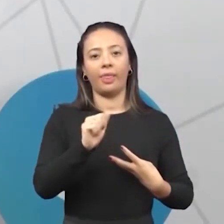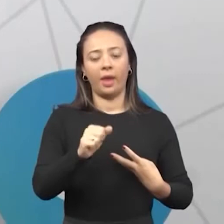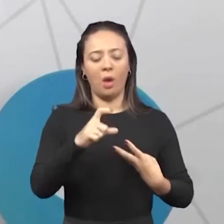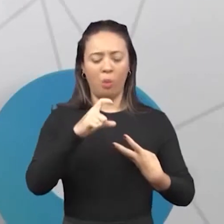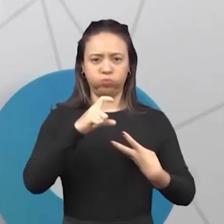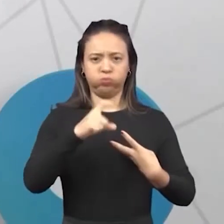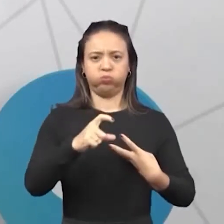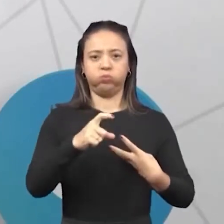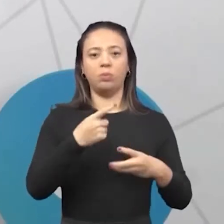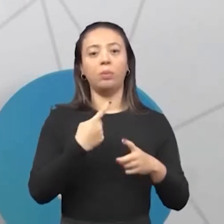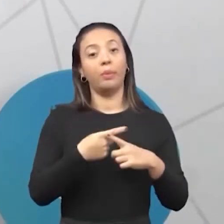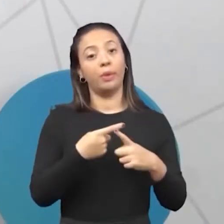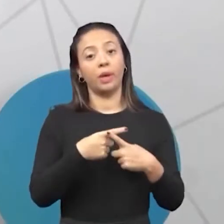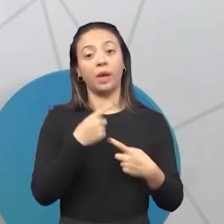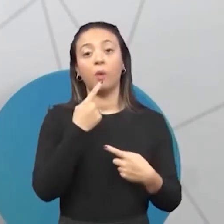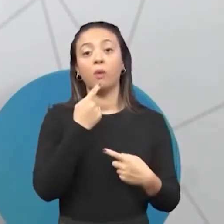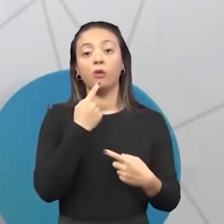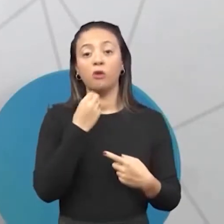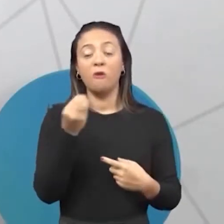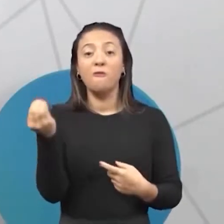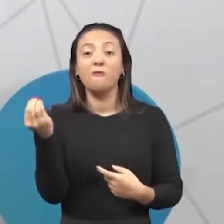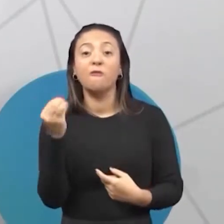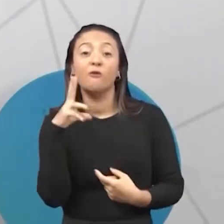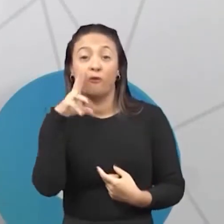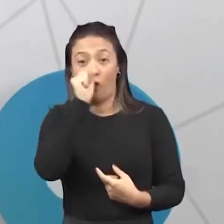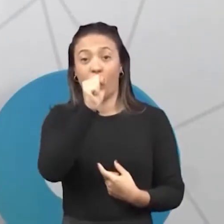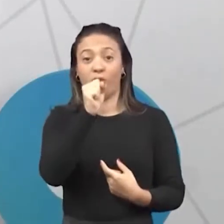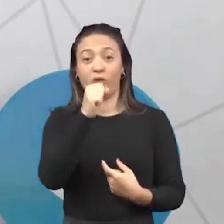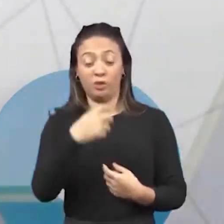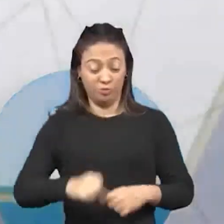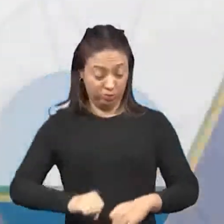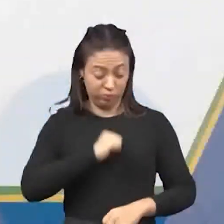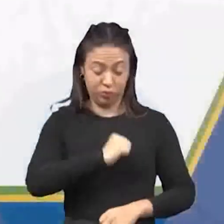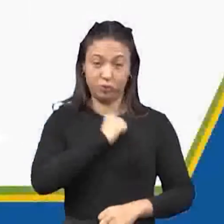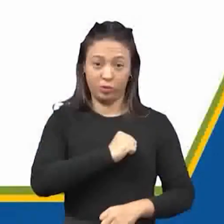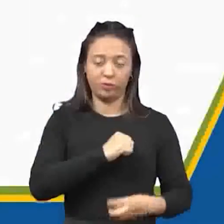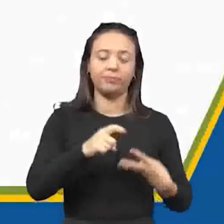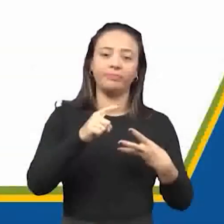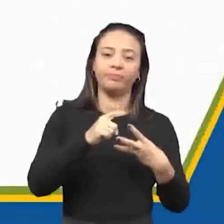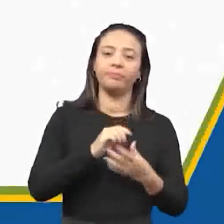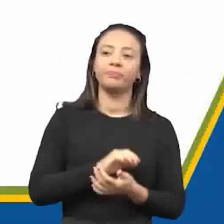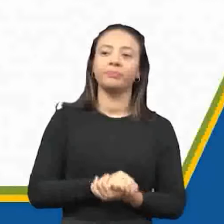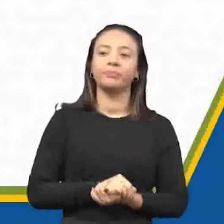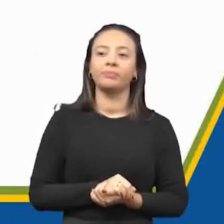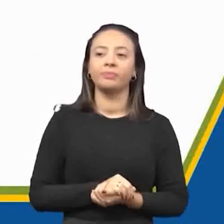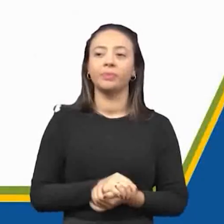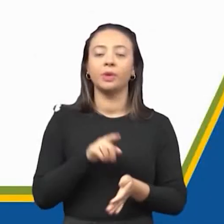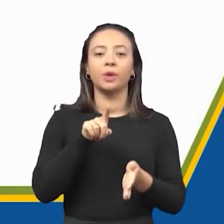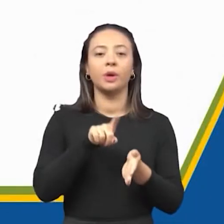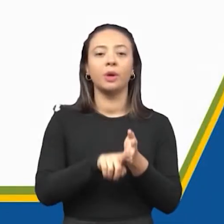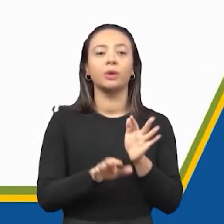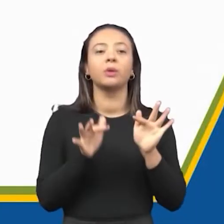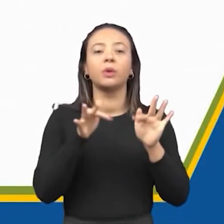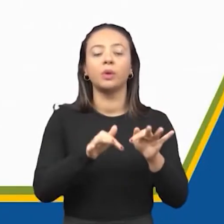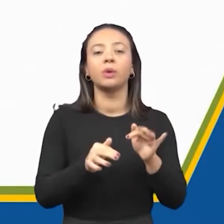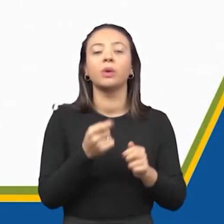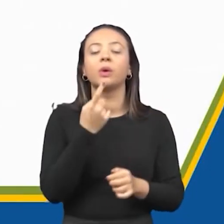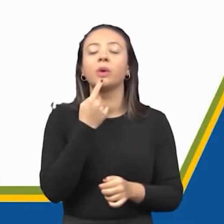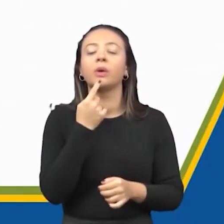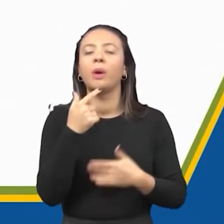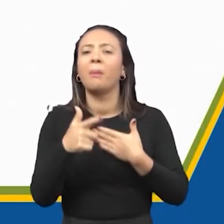do sangue que é bombeado do coração. E a última pergunta: qual o papel do sangue na defesa